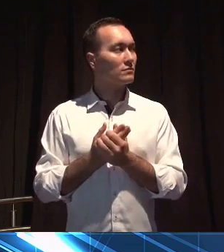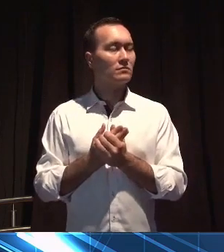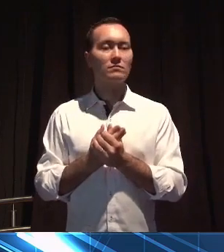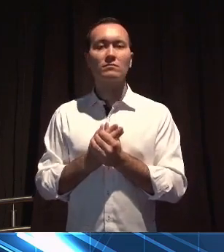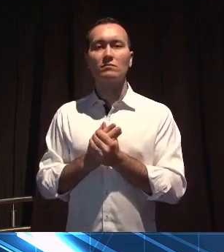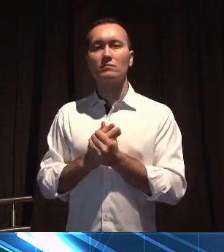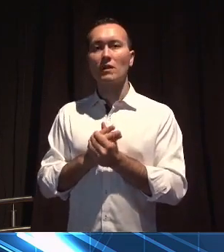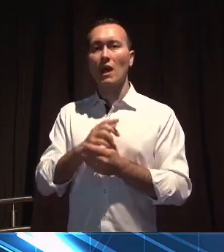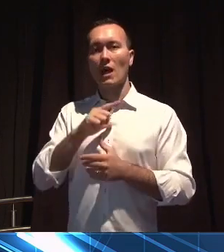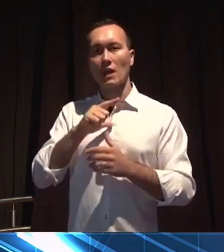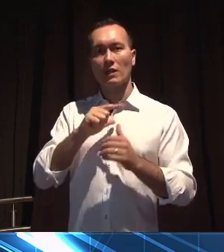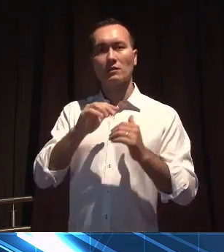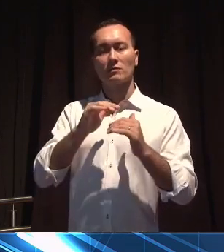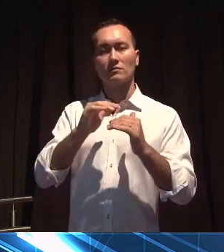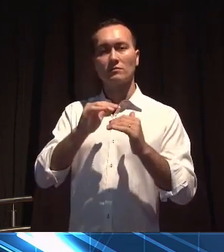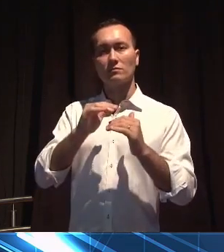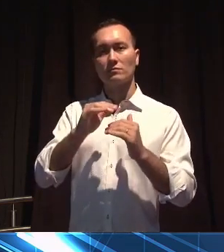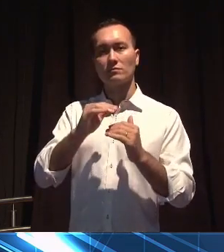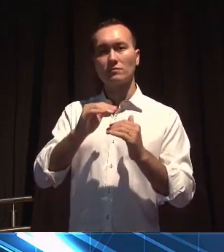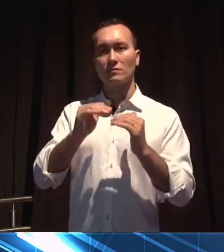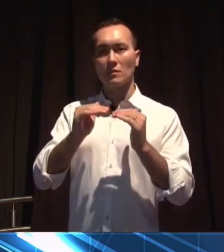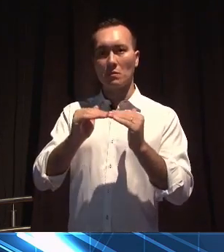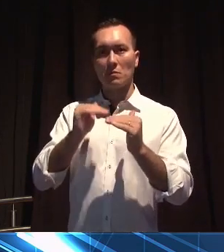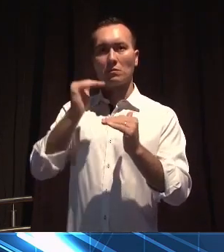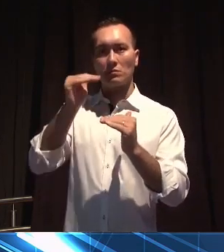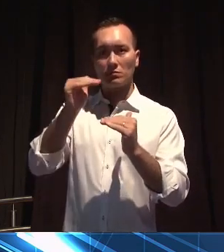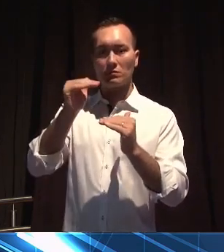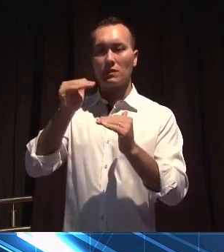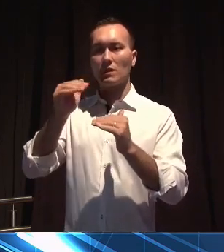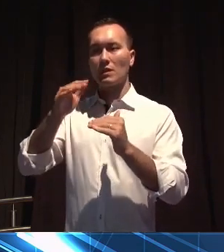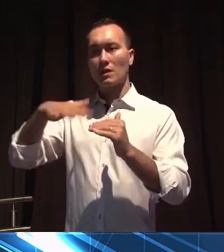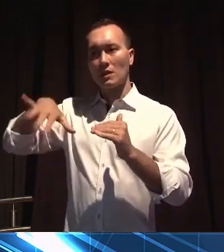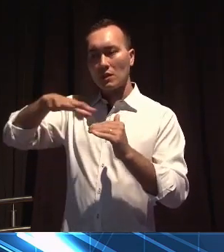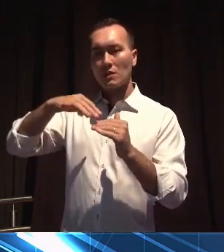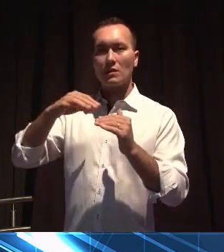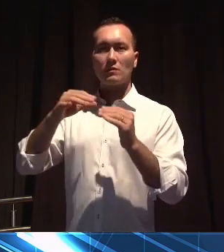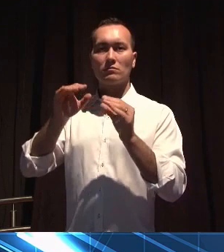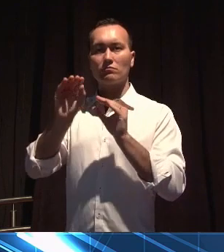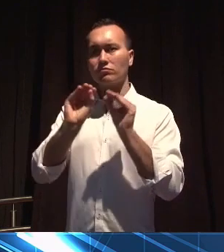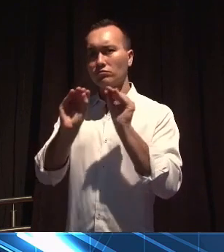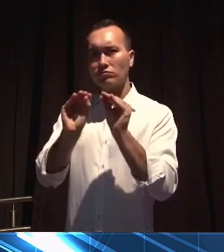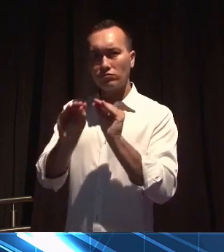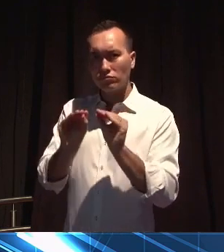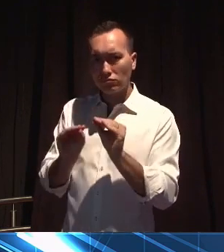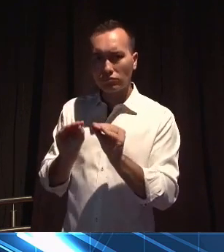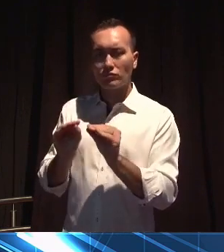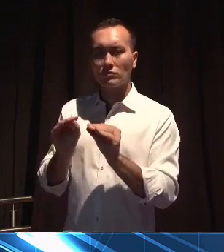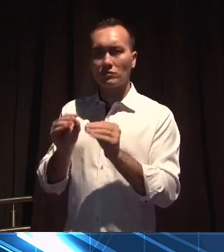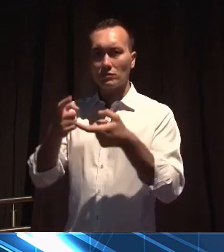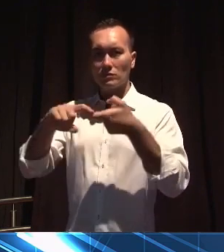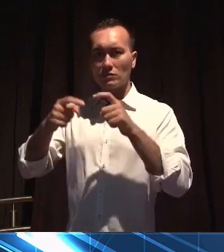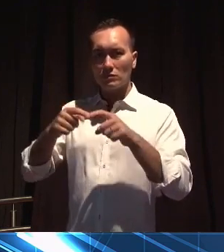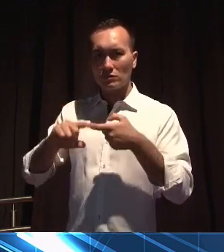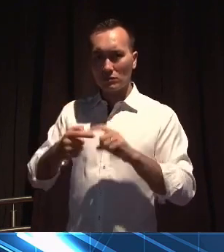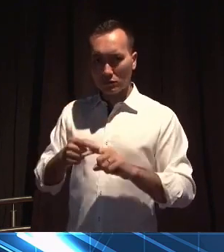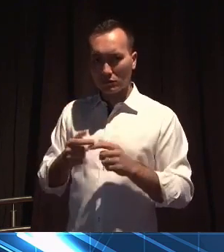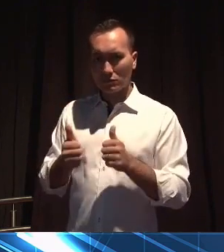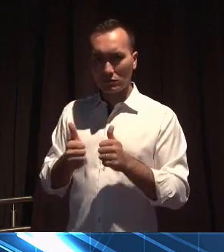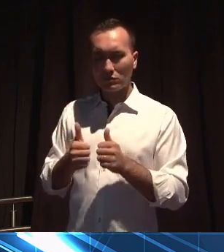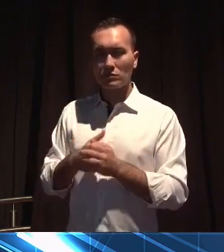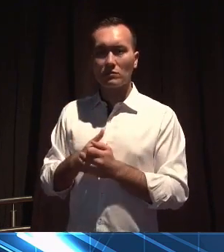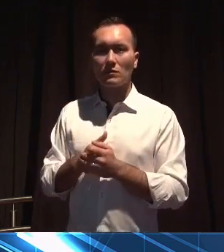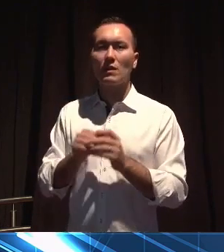dependendo de outro nível aí tudo bem só que aí nessa Arquitetura em três camadas alto nível passa